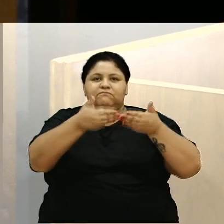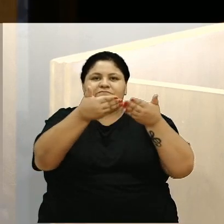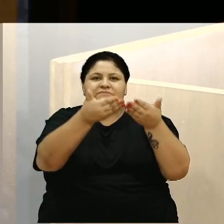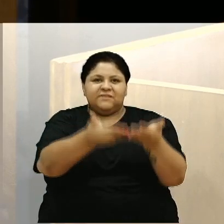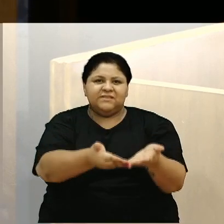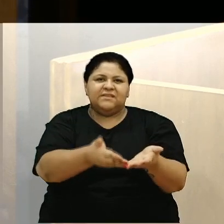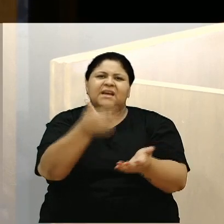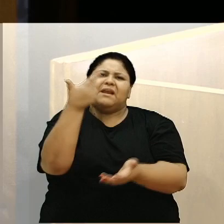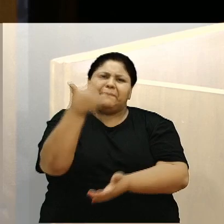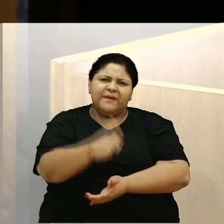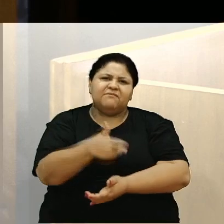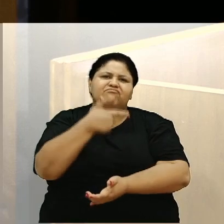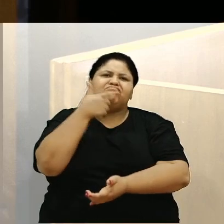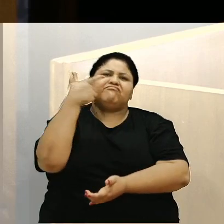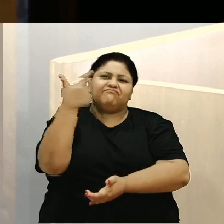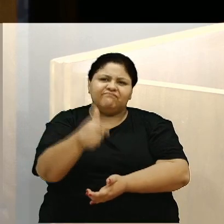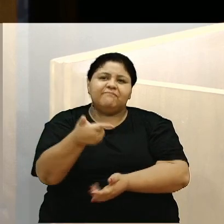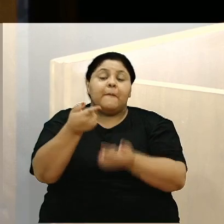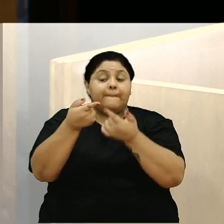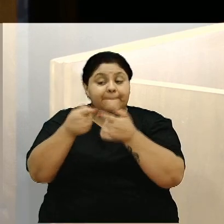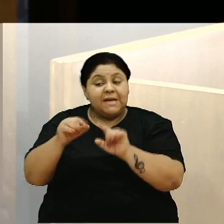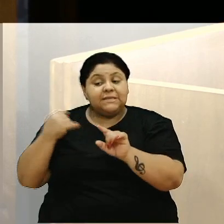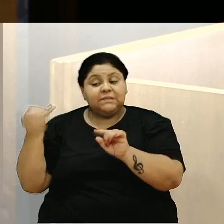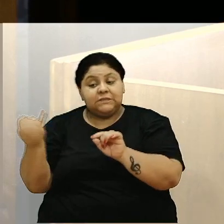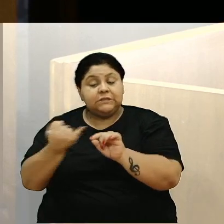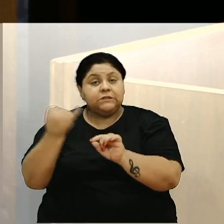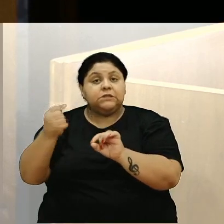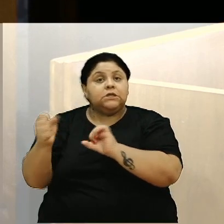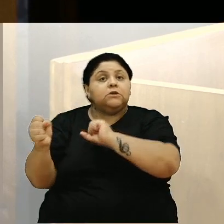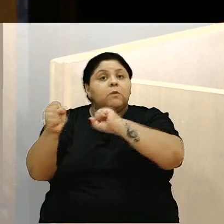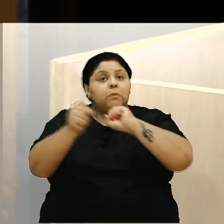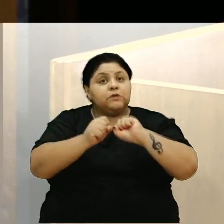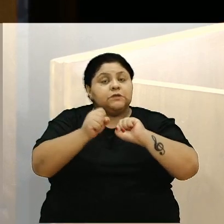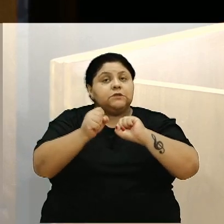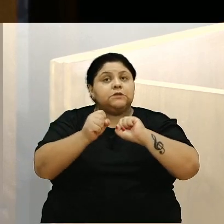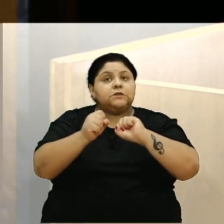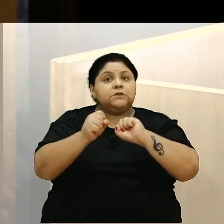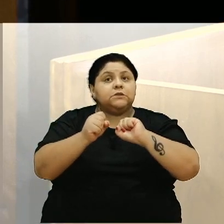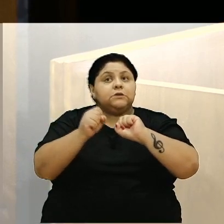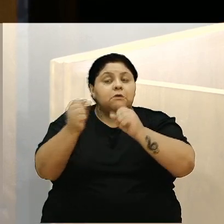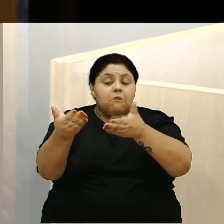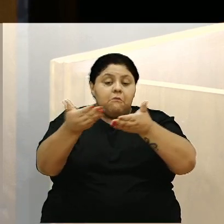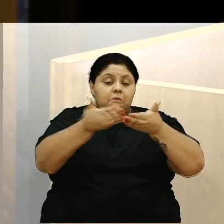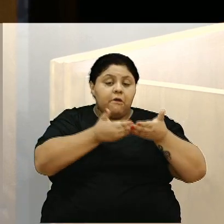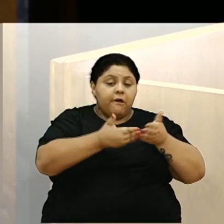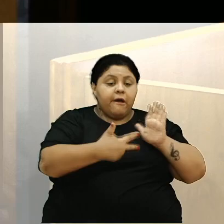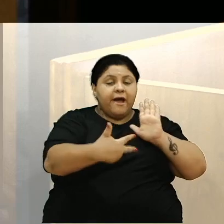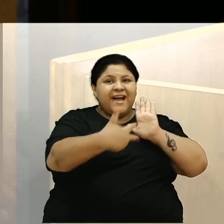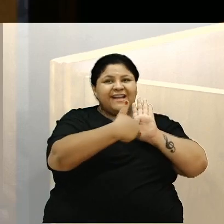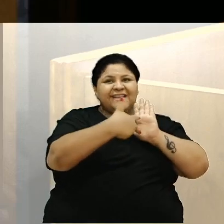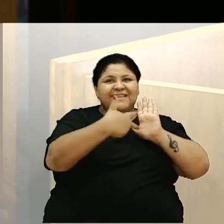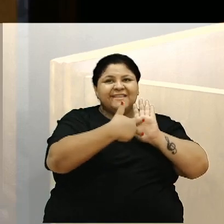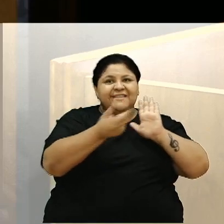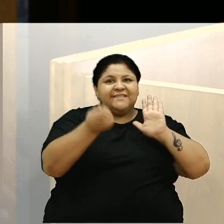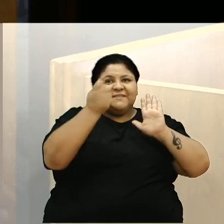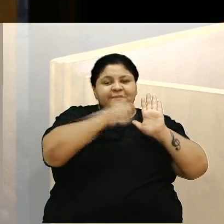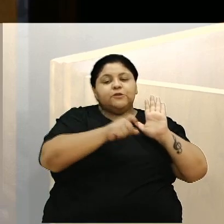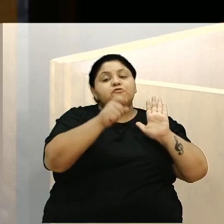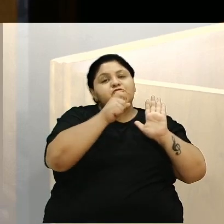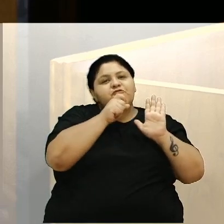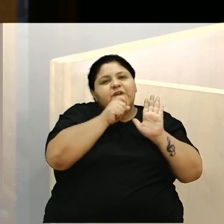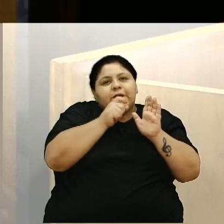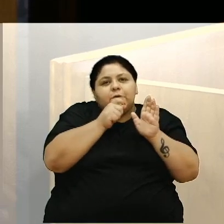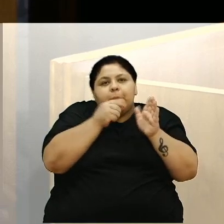nesse momento, mas imprescindível para que possamos atender às necessidades que se avizinham logo ali. O inverno está